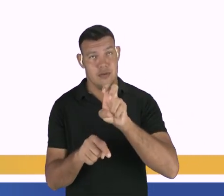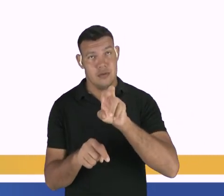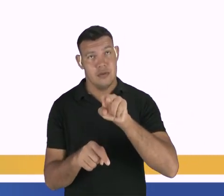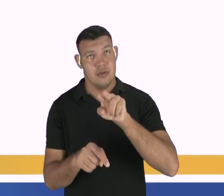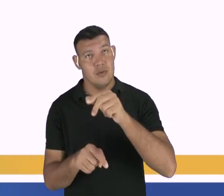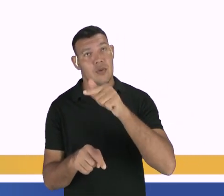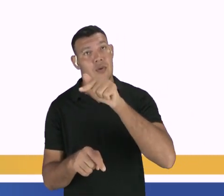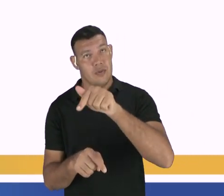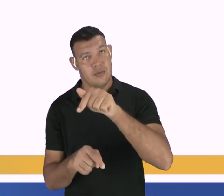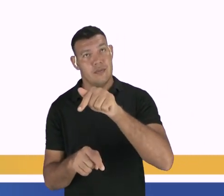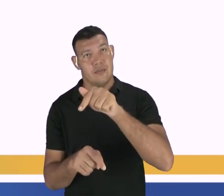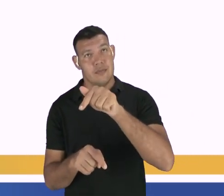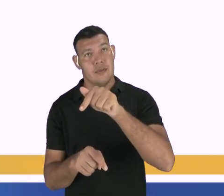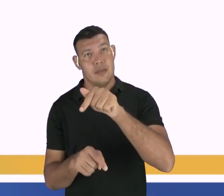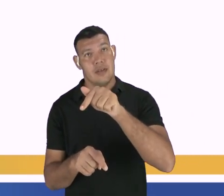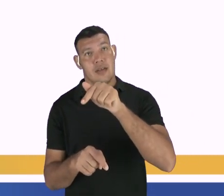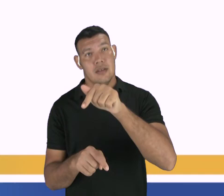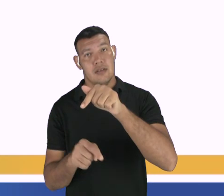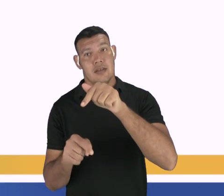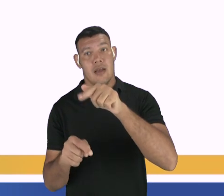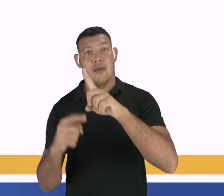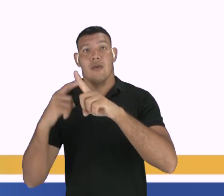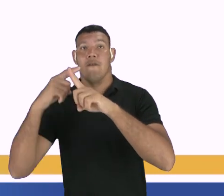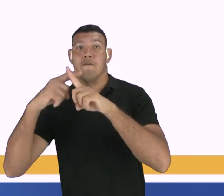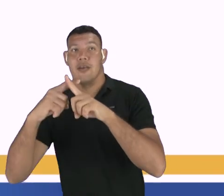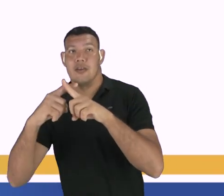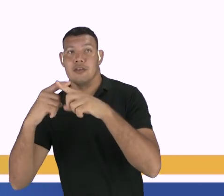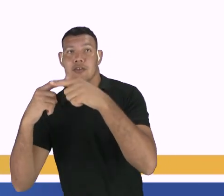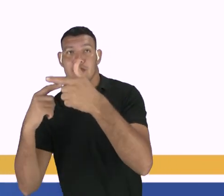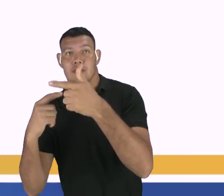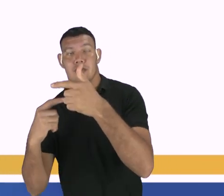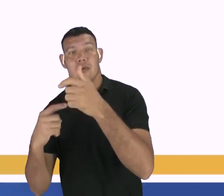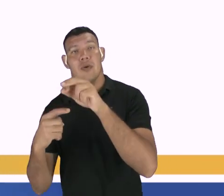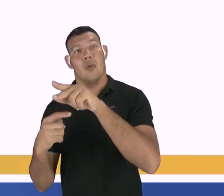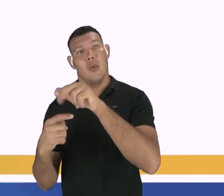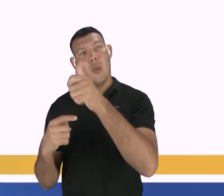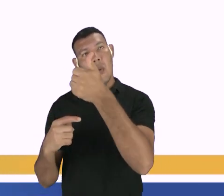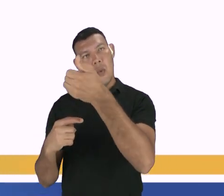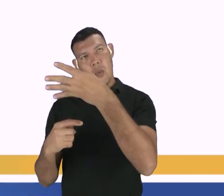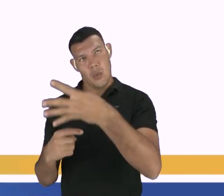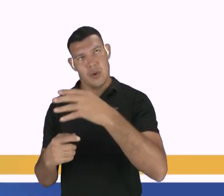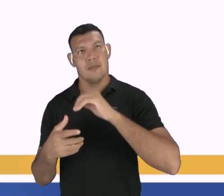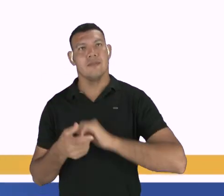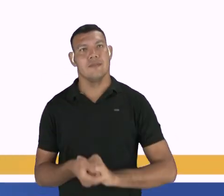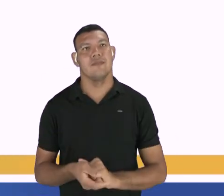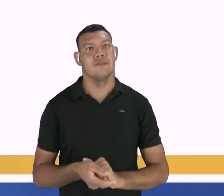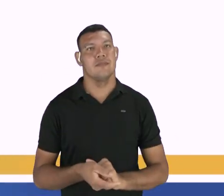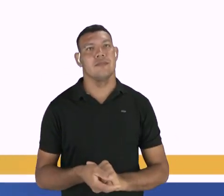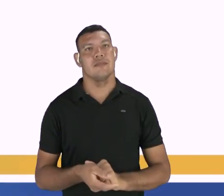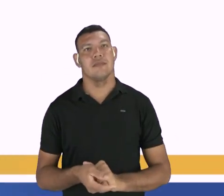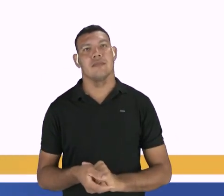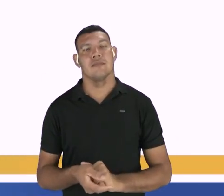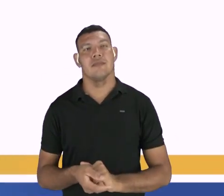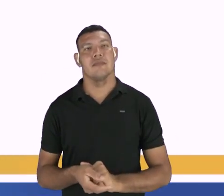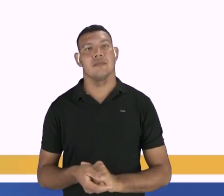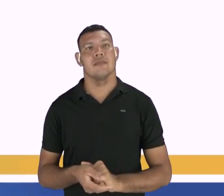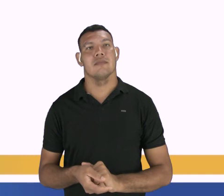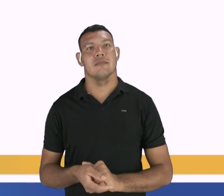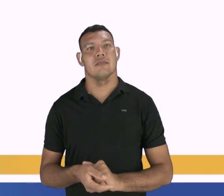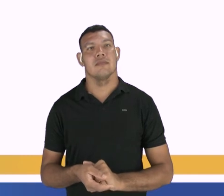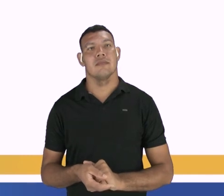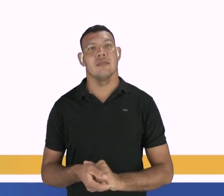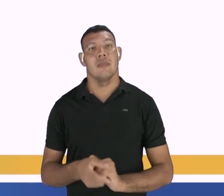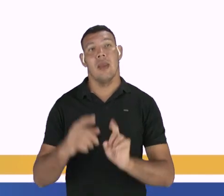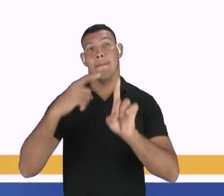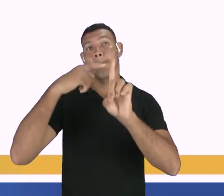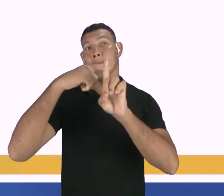7. 7 vezes 2, eu tenho 14. Então, divide no denominador e multiplica no